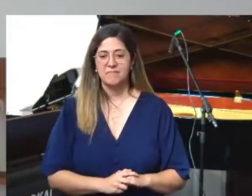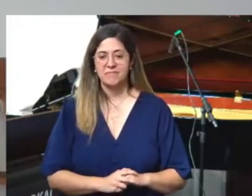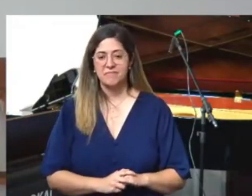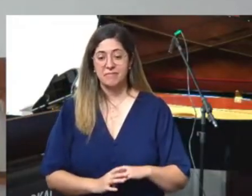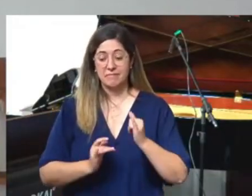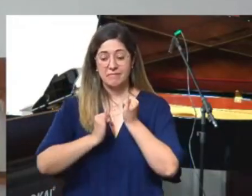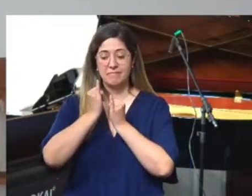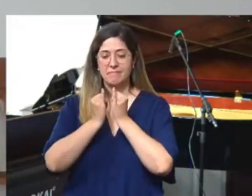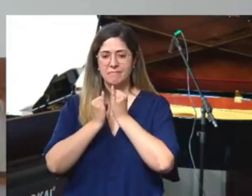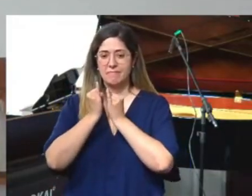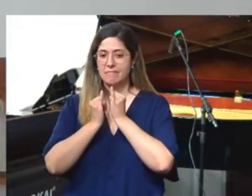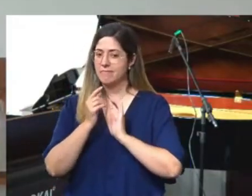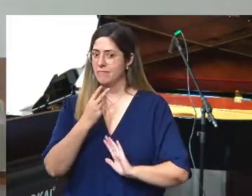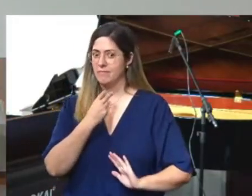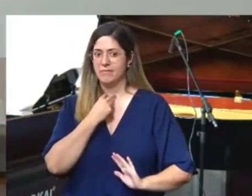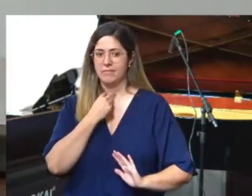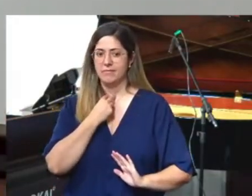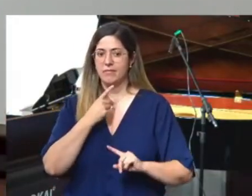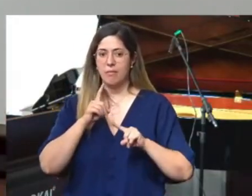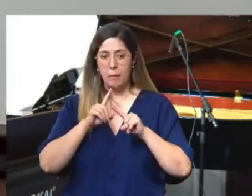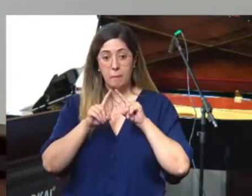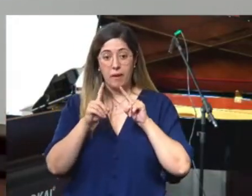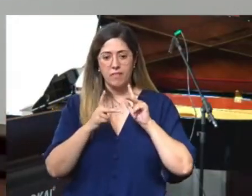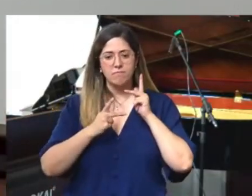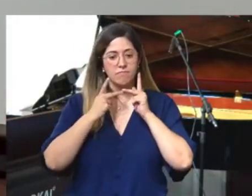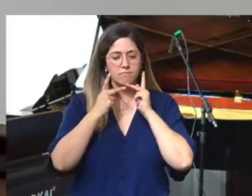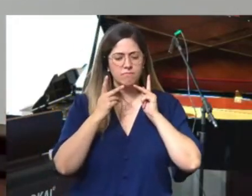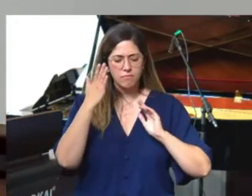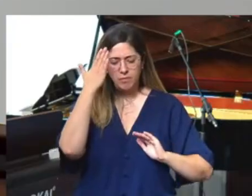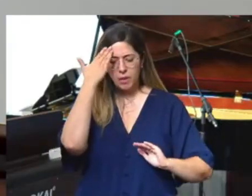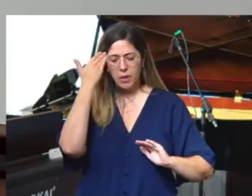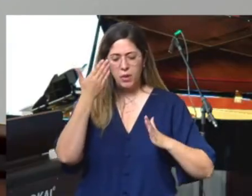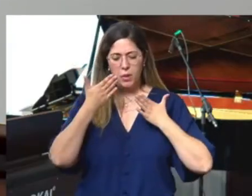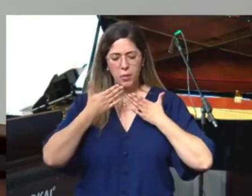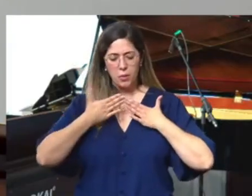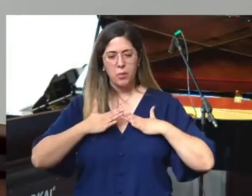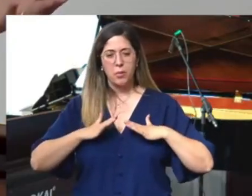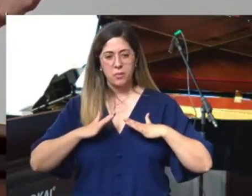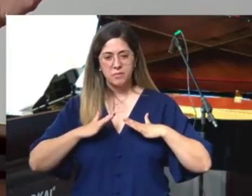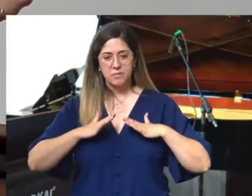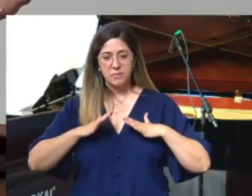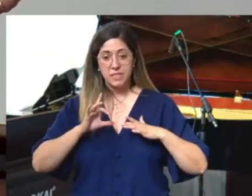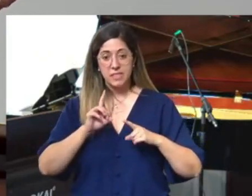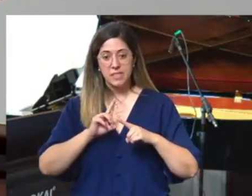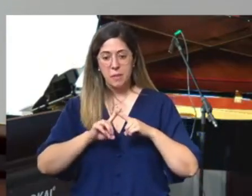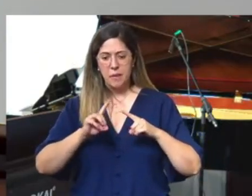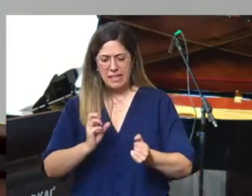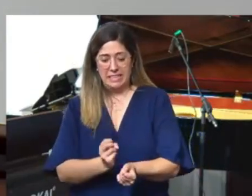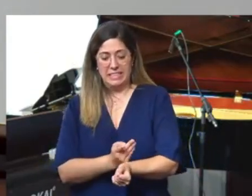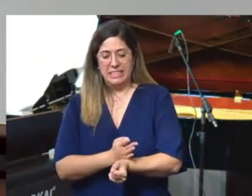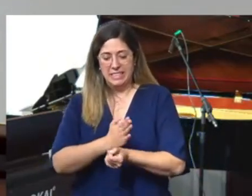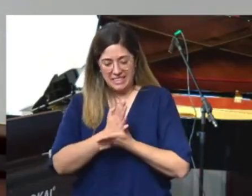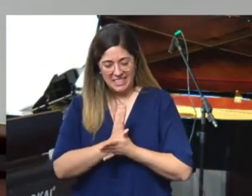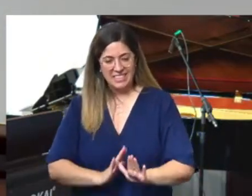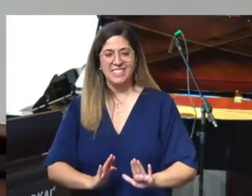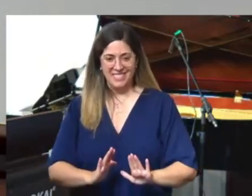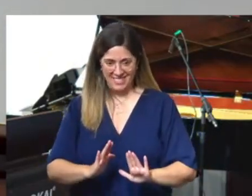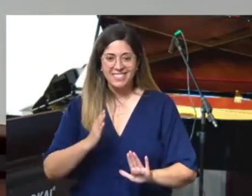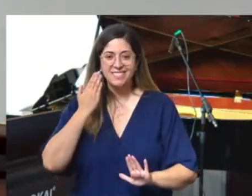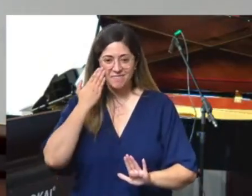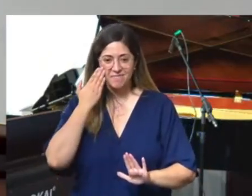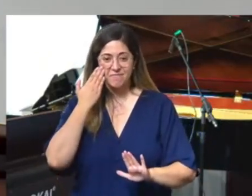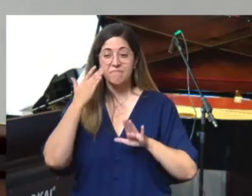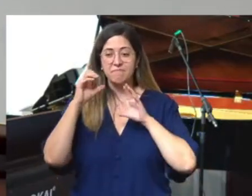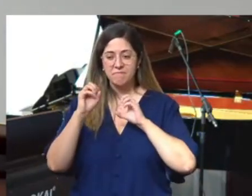Que a palavra seja usada com sabedoria, para que as jovens senhoras, as moças da